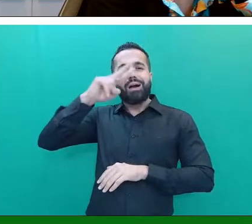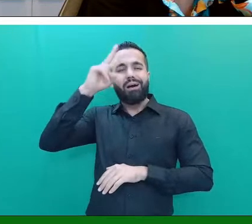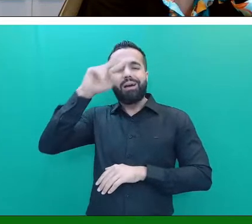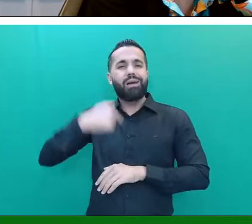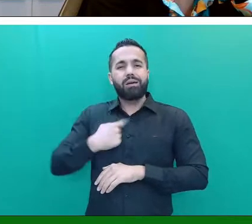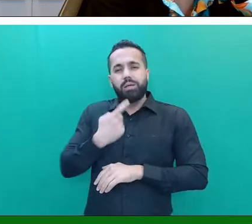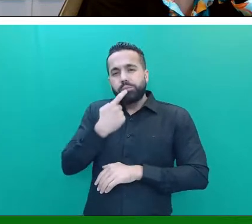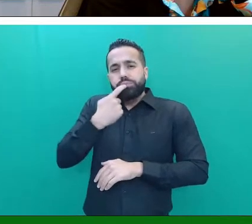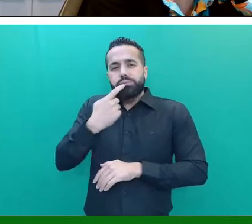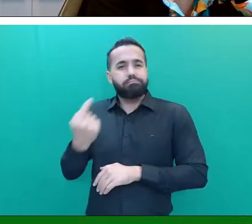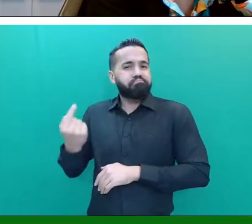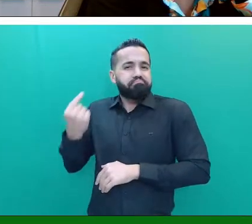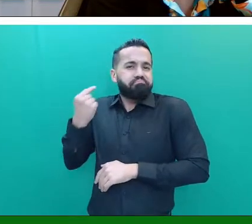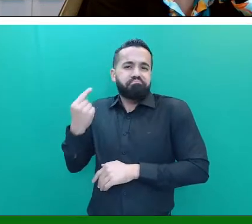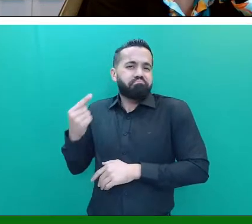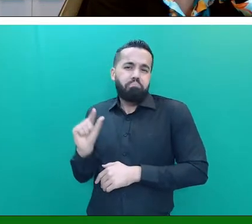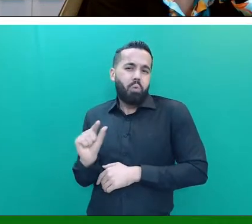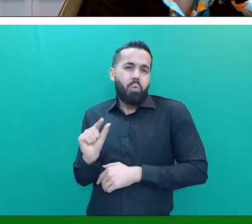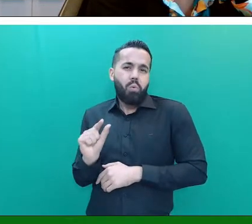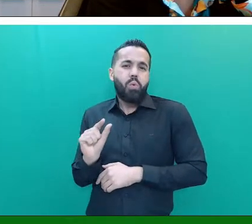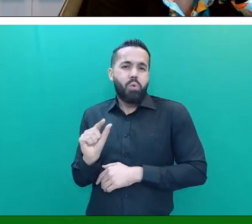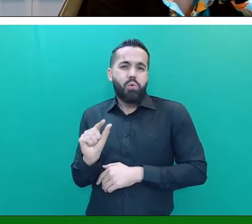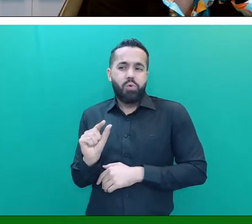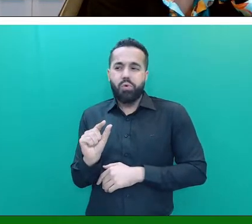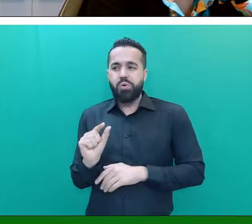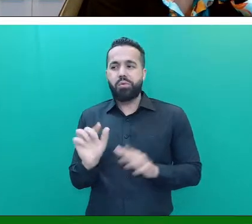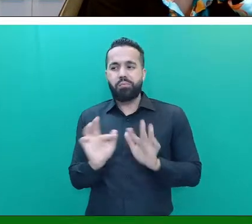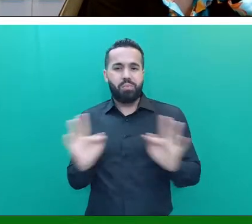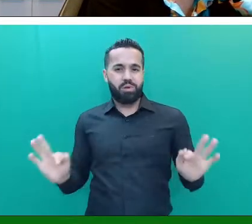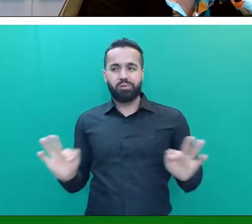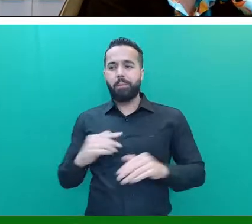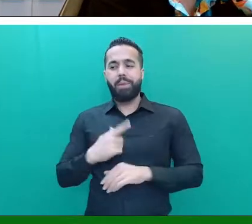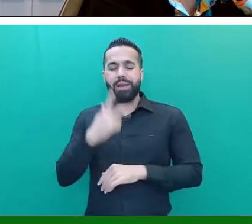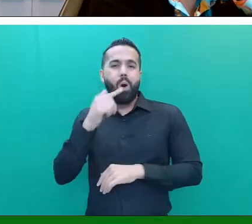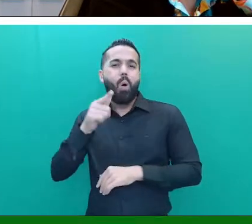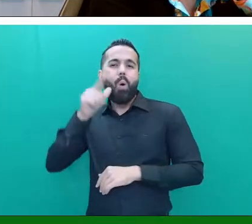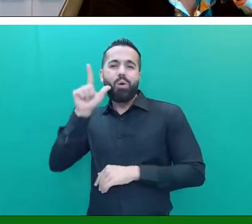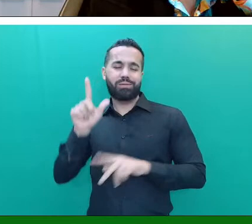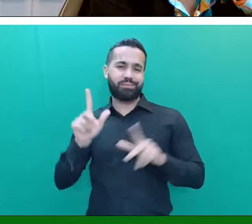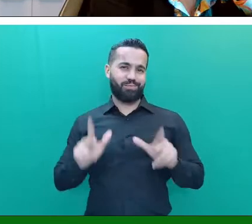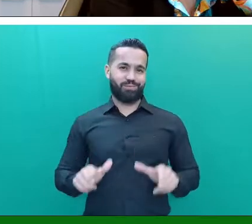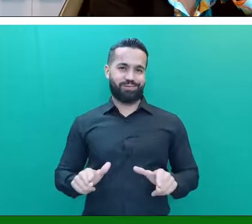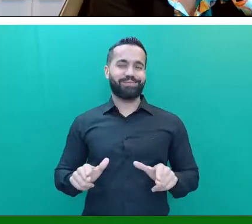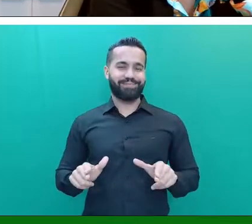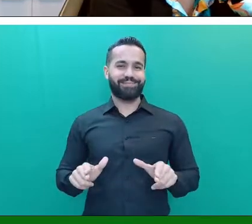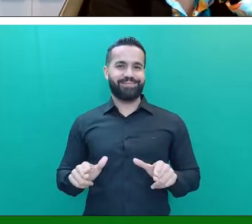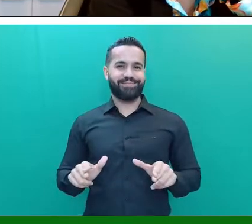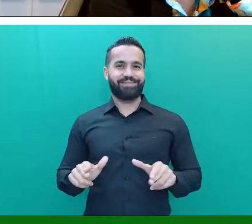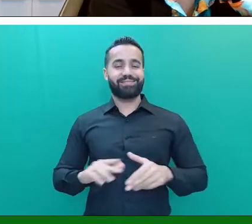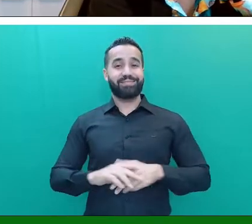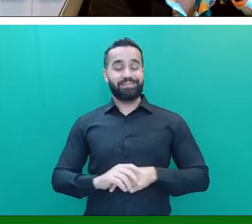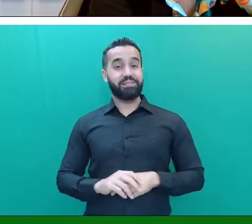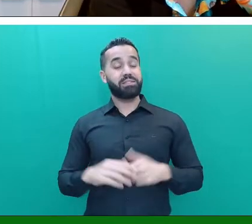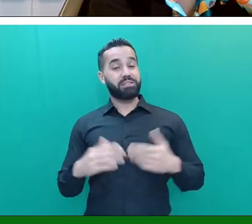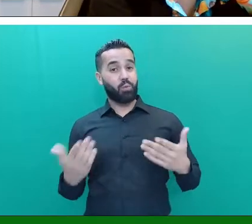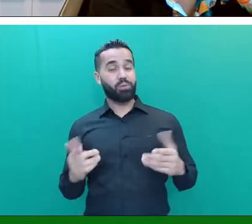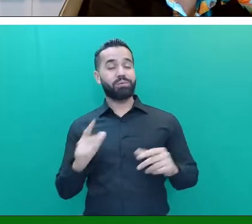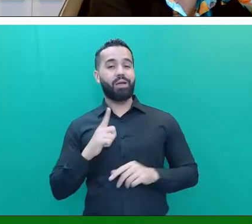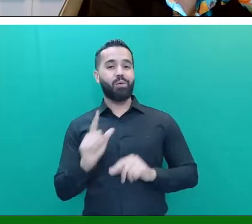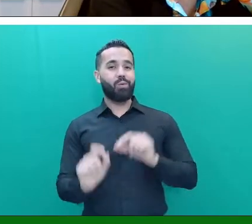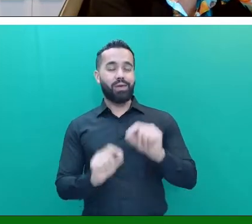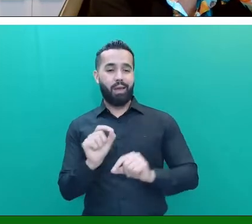que há dois elementos aqui que devemos considerar. Por um lado, a dificuldade de criar